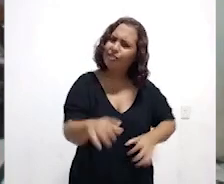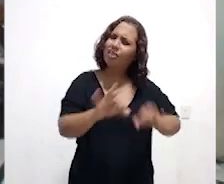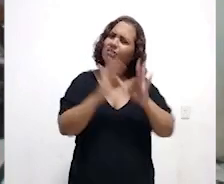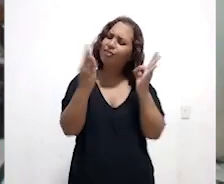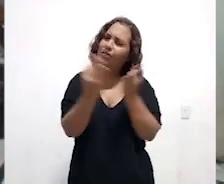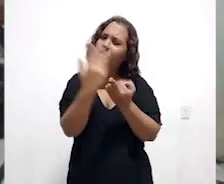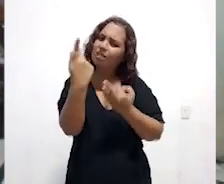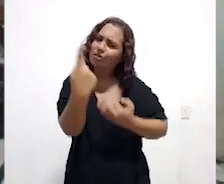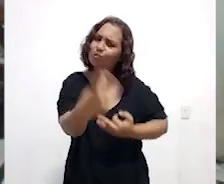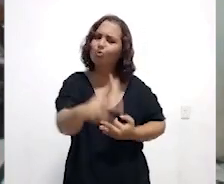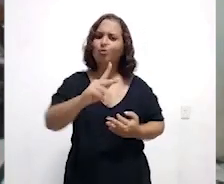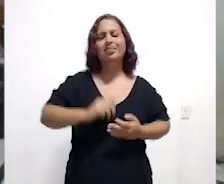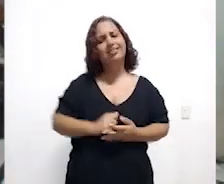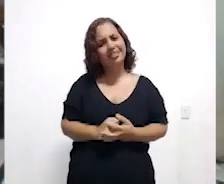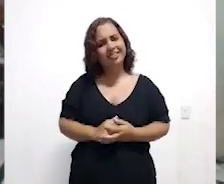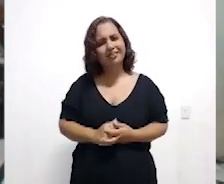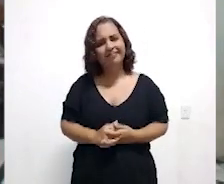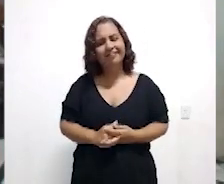família.